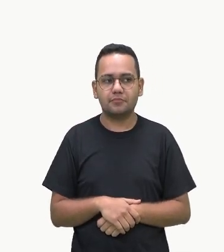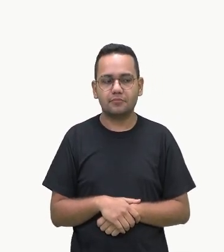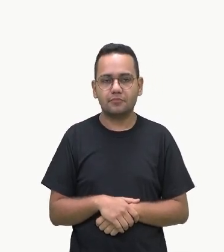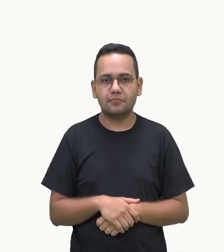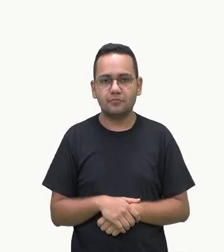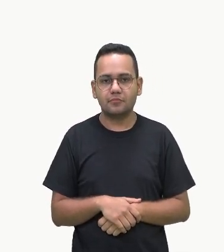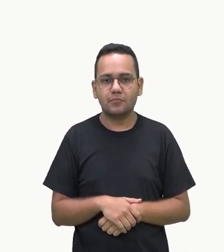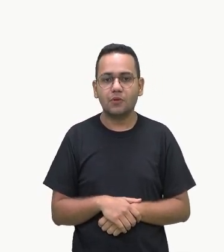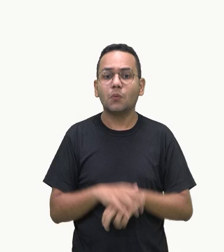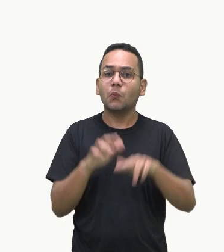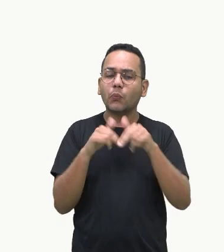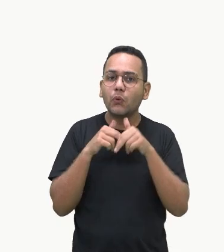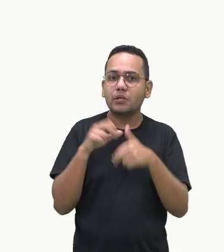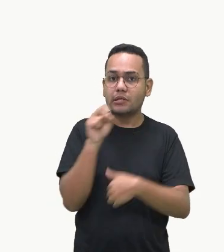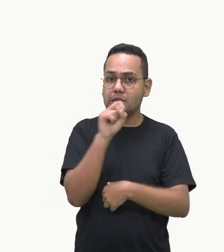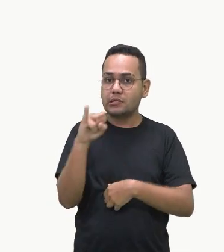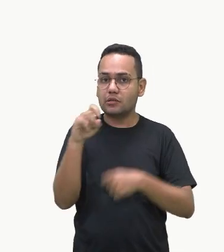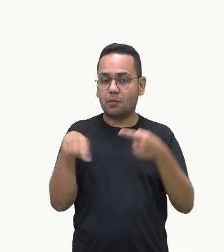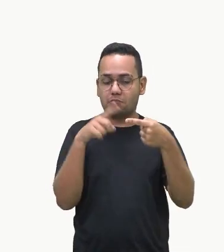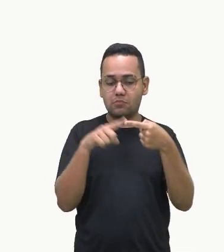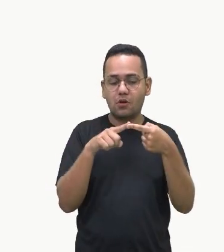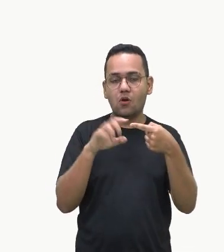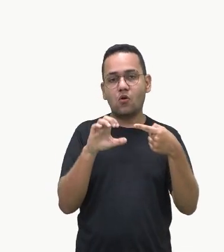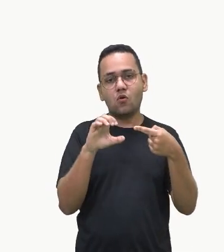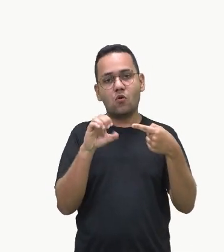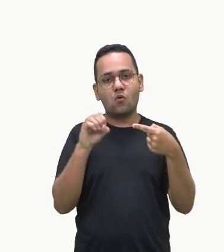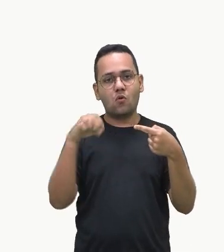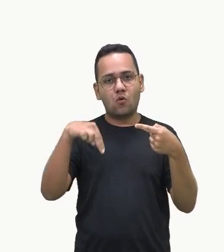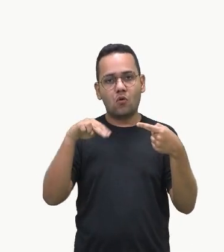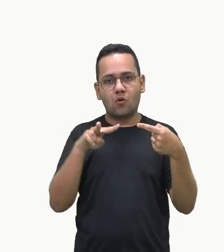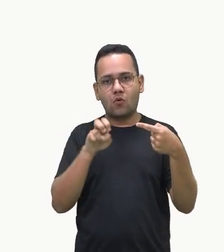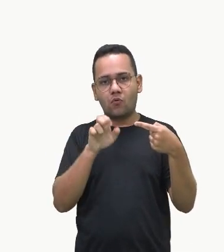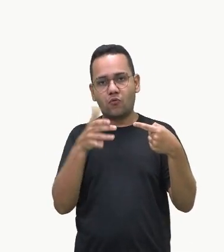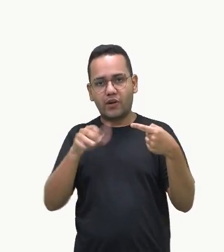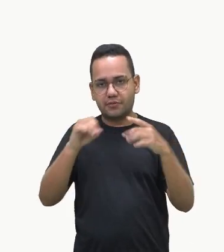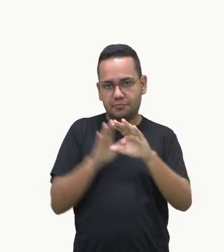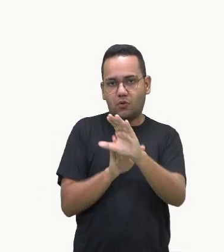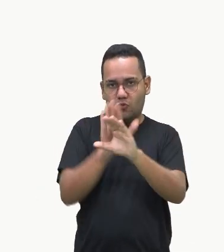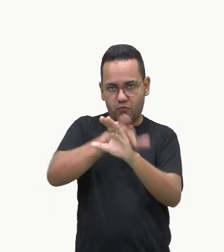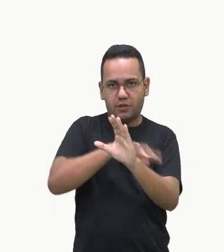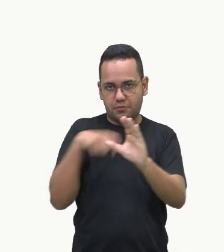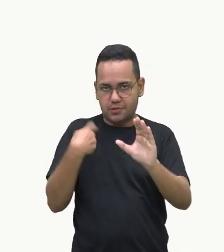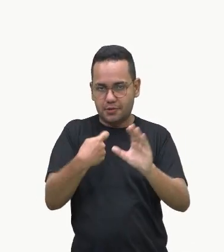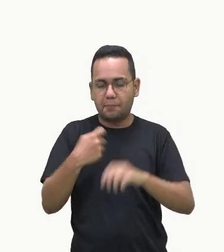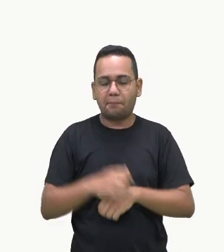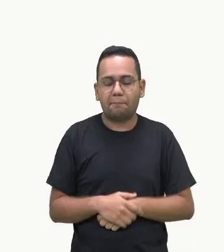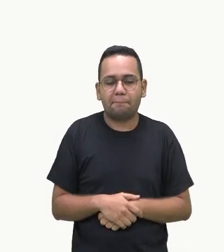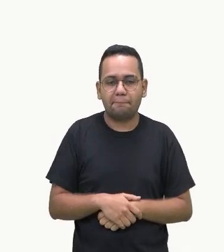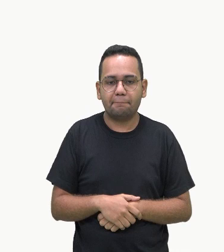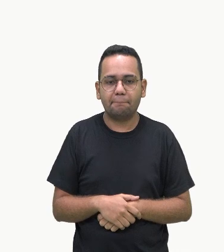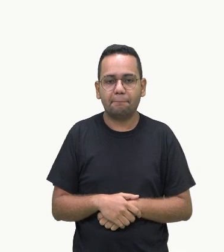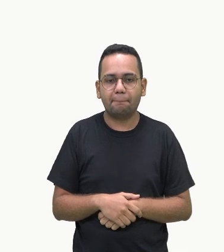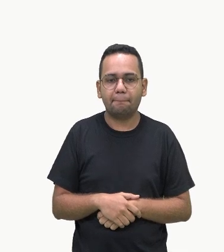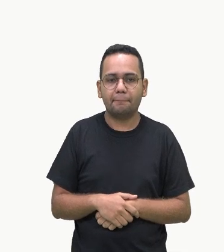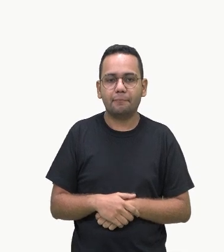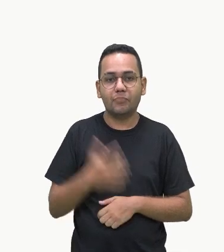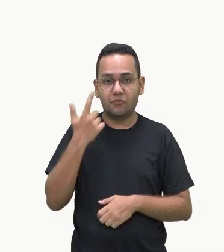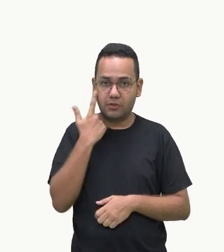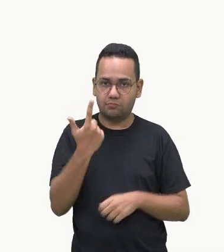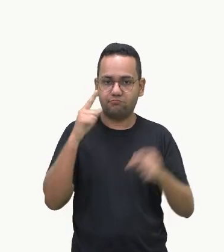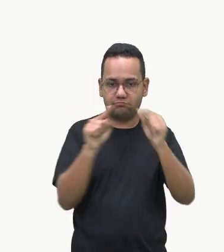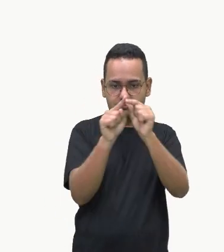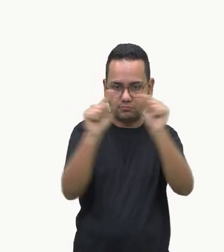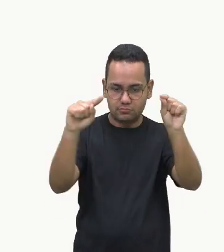o que é que você vai fazer? Você tem aqui um quadrado, tudo bem? Você vai